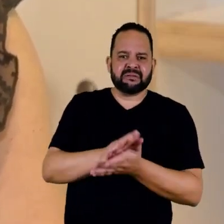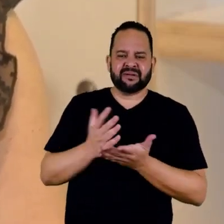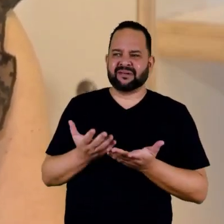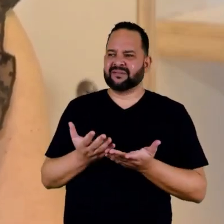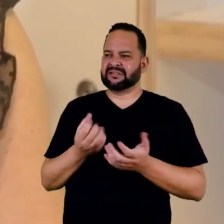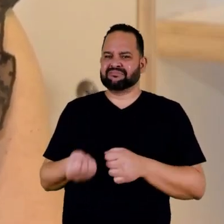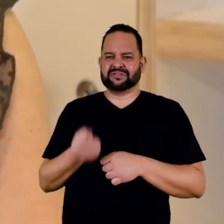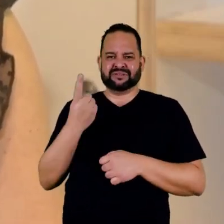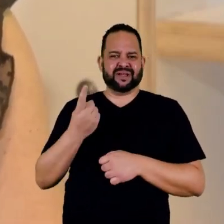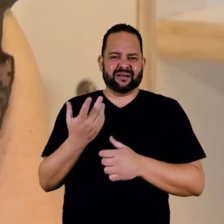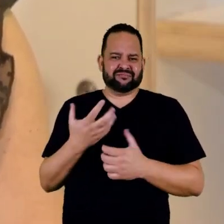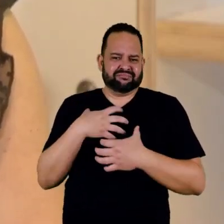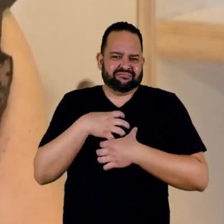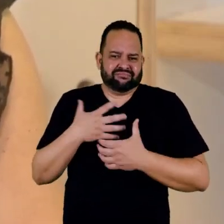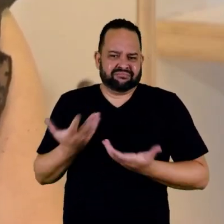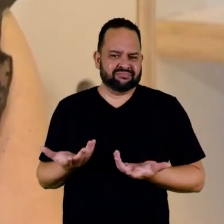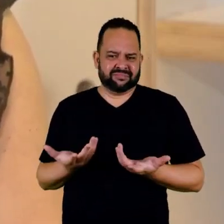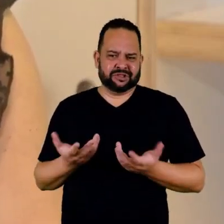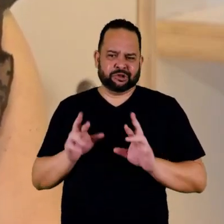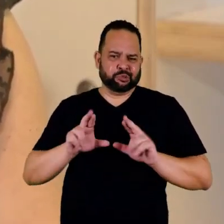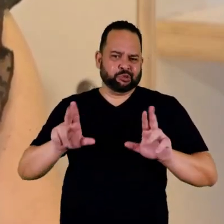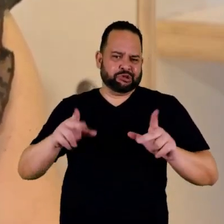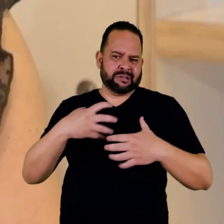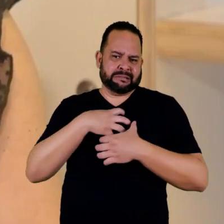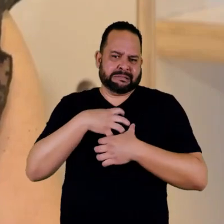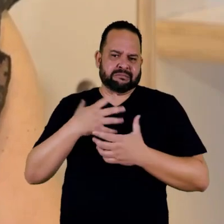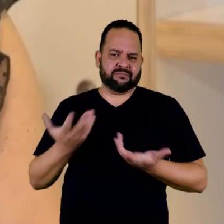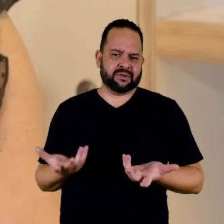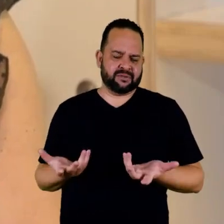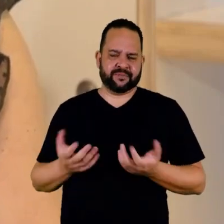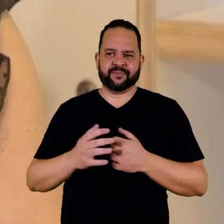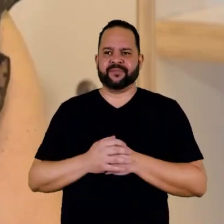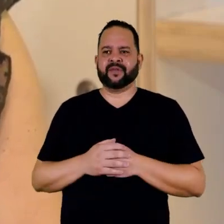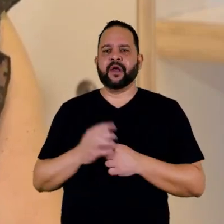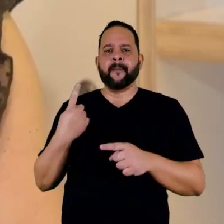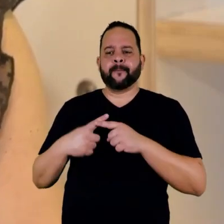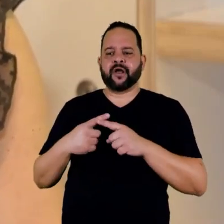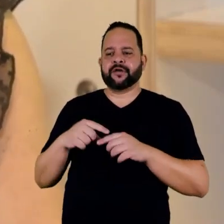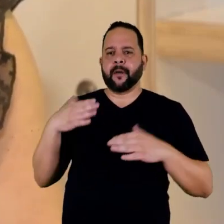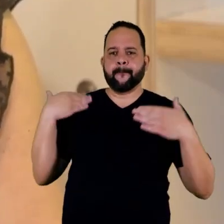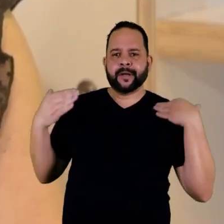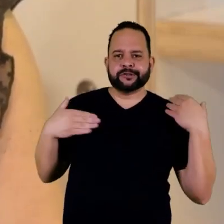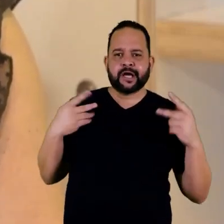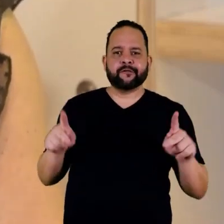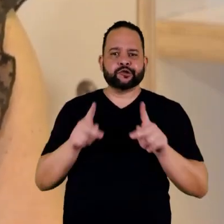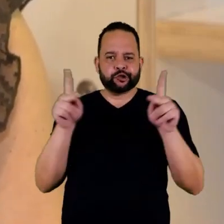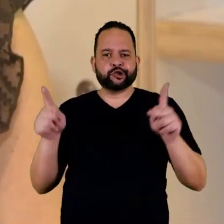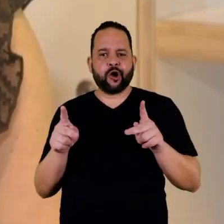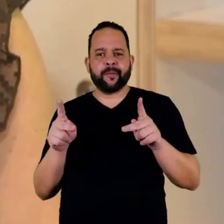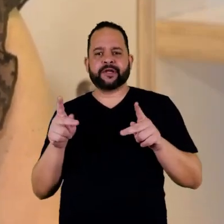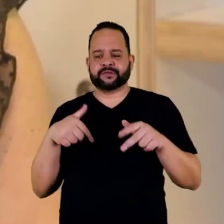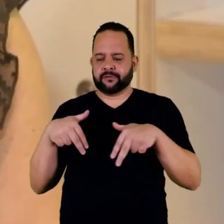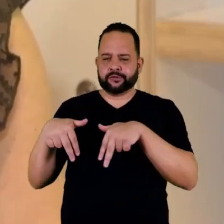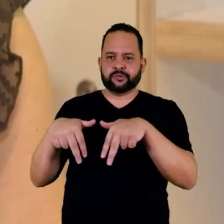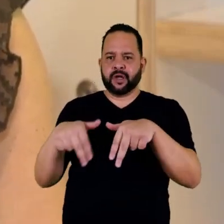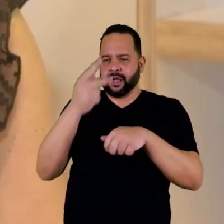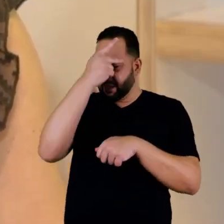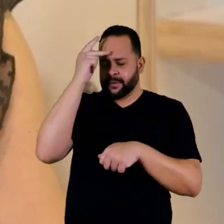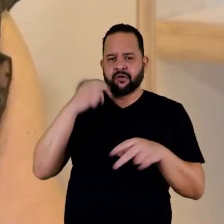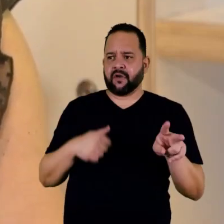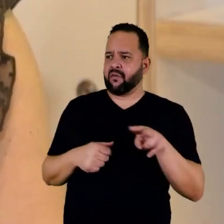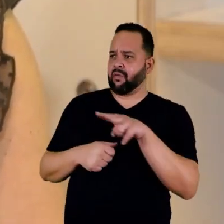era até muito estranha para mim porque eu lembro quando a gente ia em shopping às vezes estava andando né as pessoas ficavam